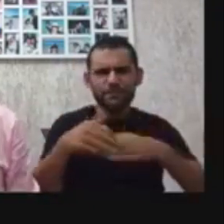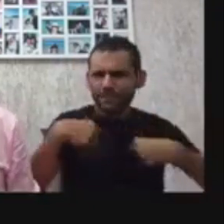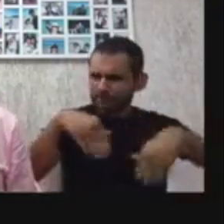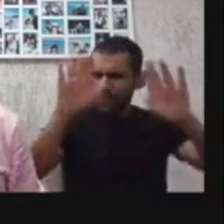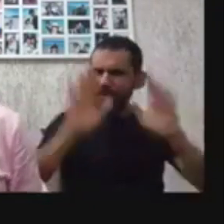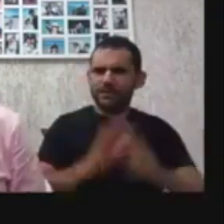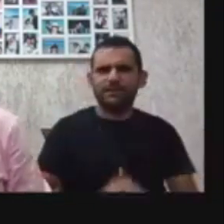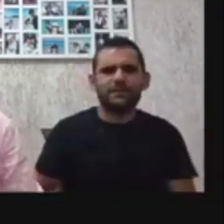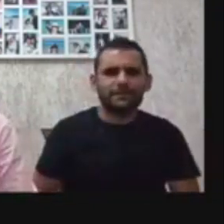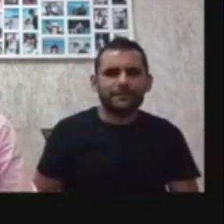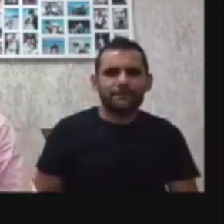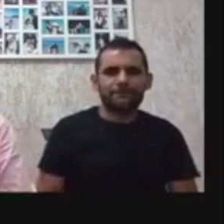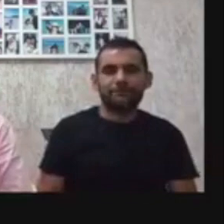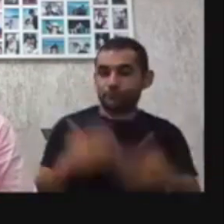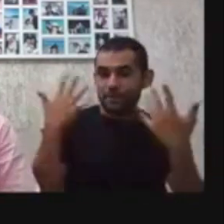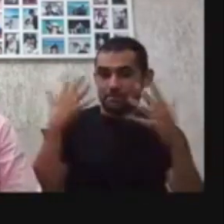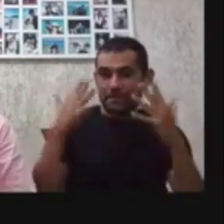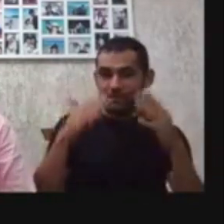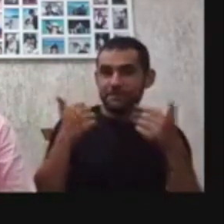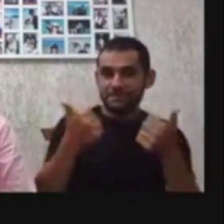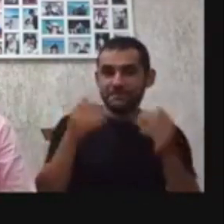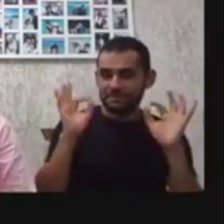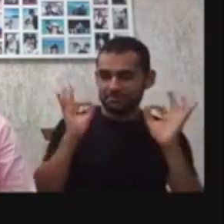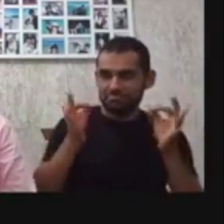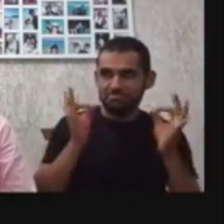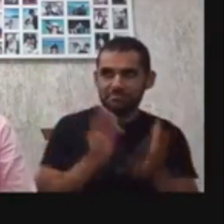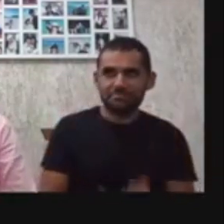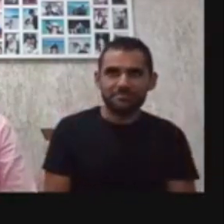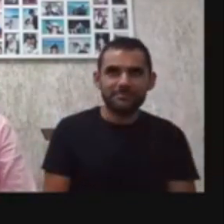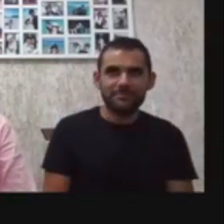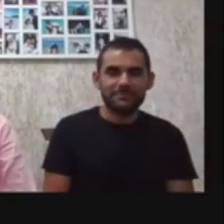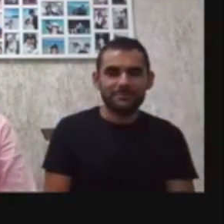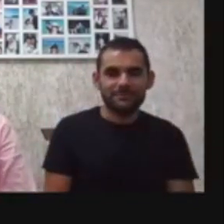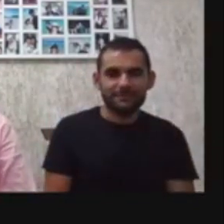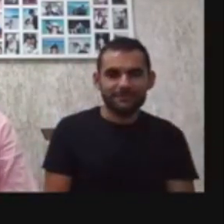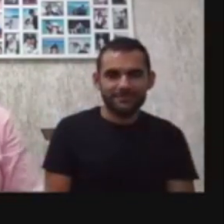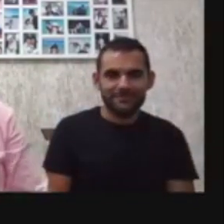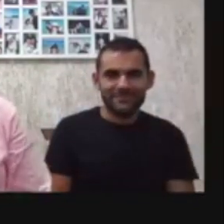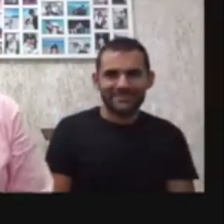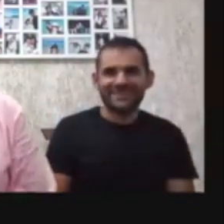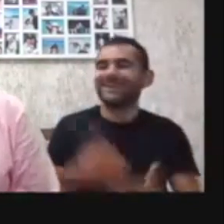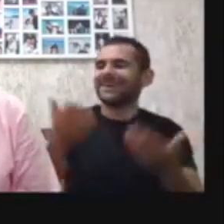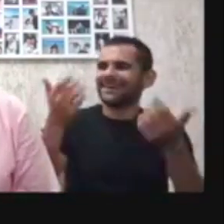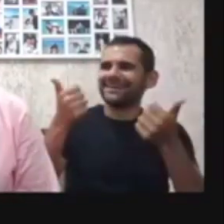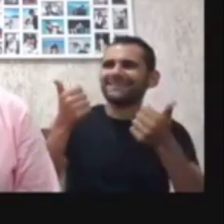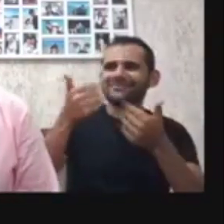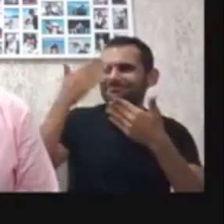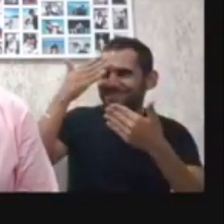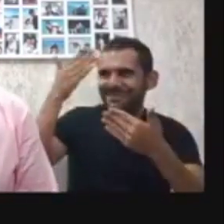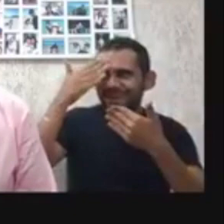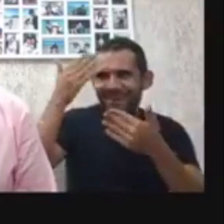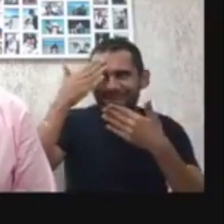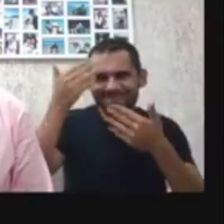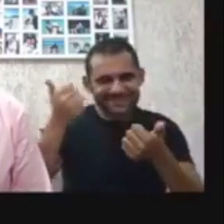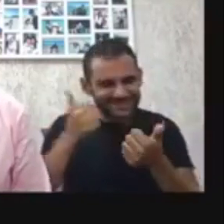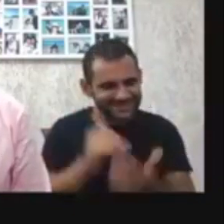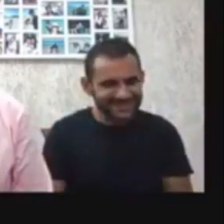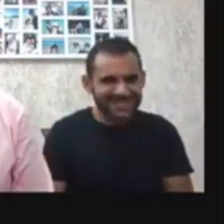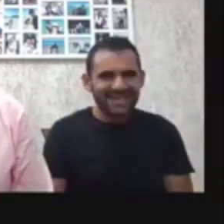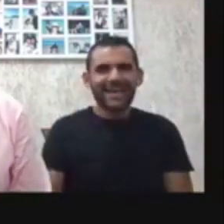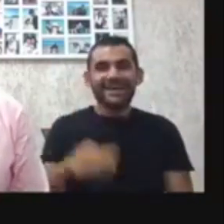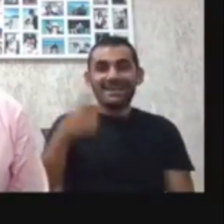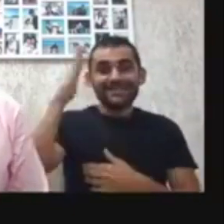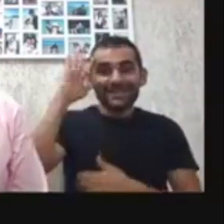trabalhar. Parabéns, está certíssimo. Prefeito, ó, prefeito, já, candidato. Obrigado, é isso aí. Gente,